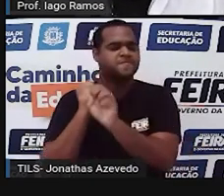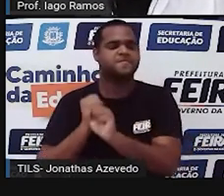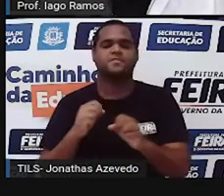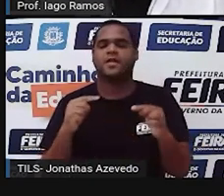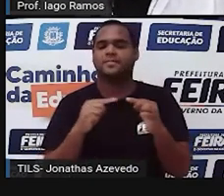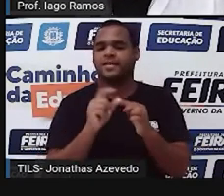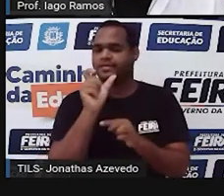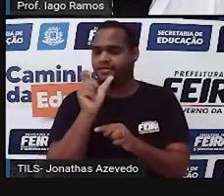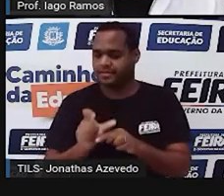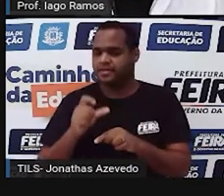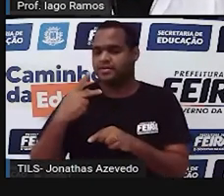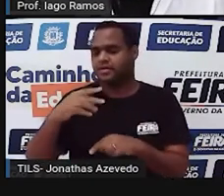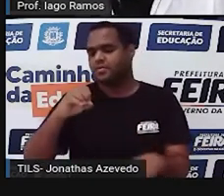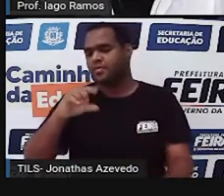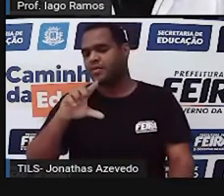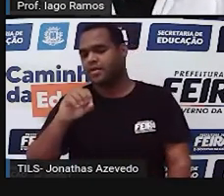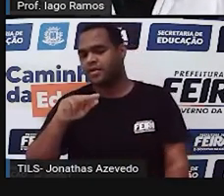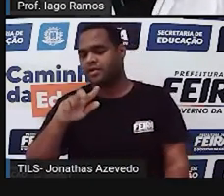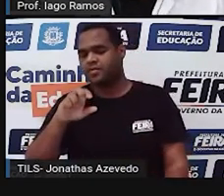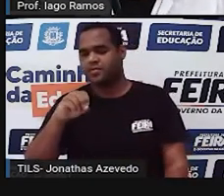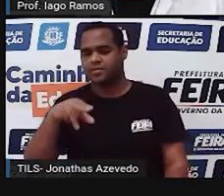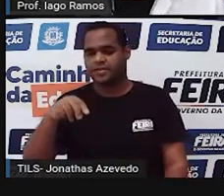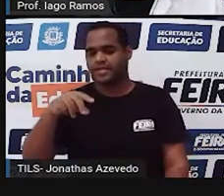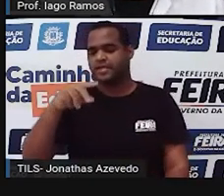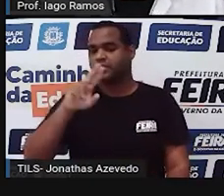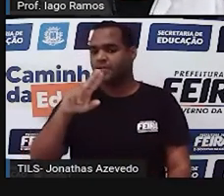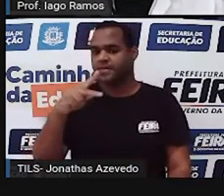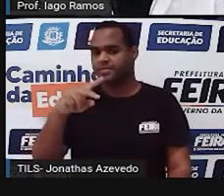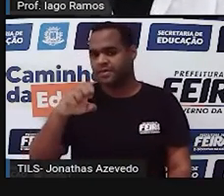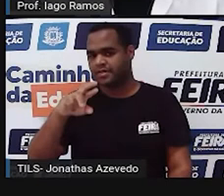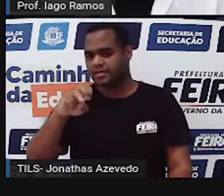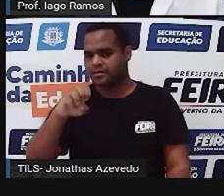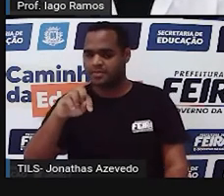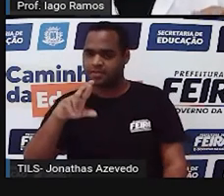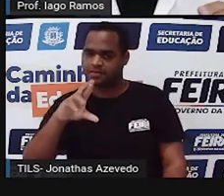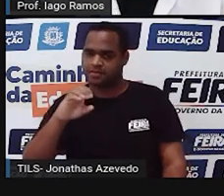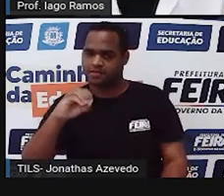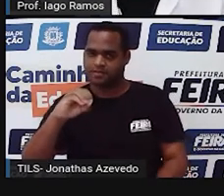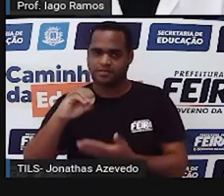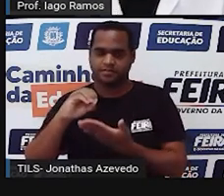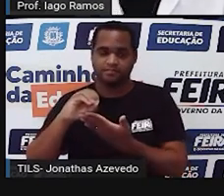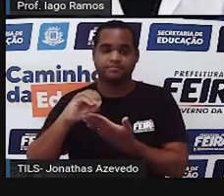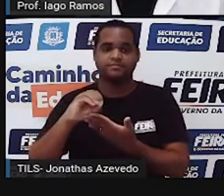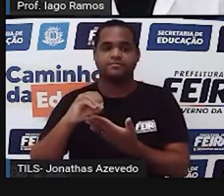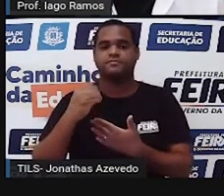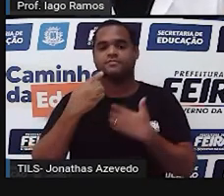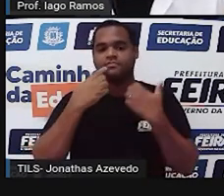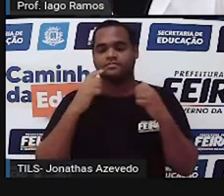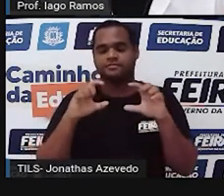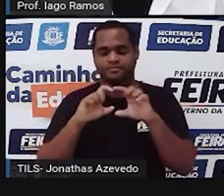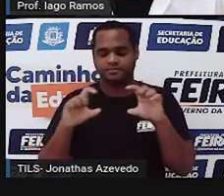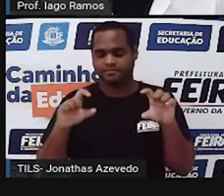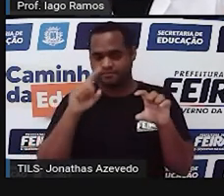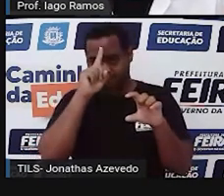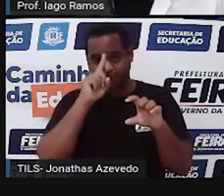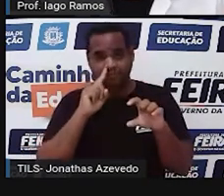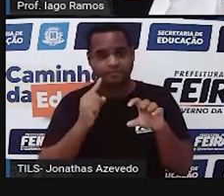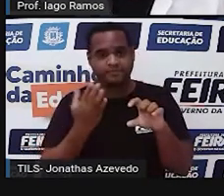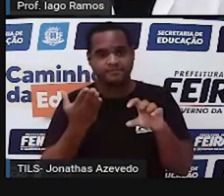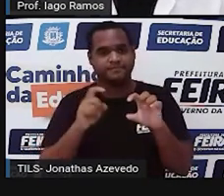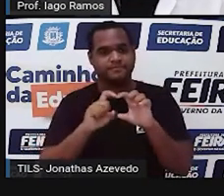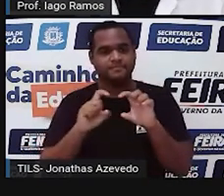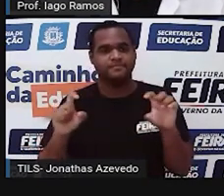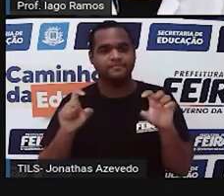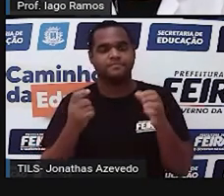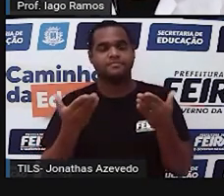característica nos polígonos chamado perímetro tão falando de perímetro como está grifado em amarelo na tela